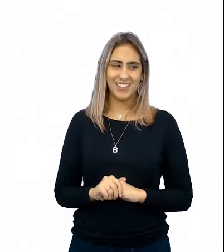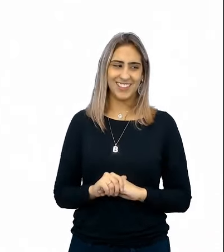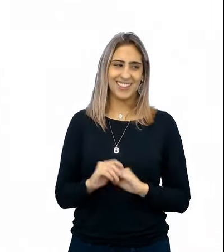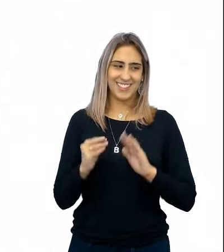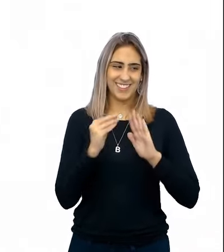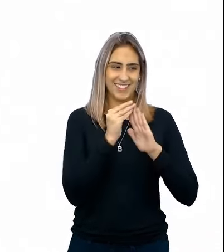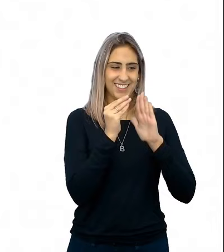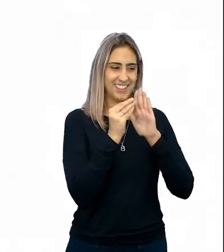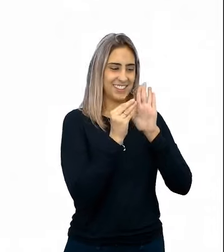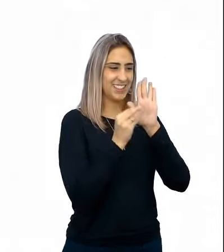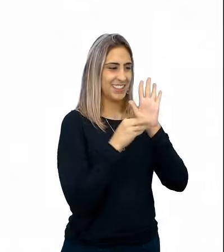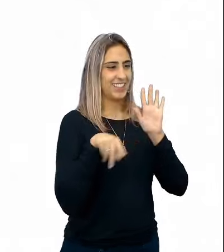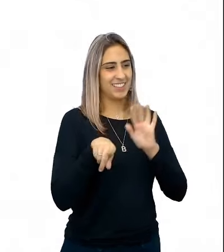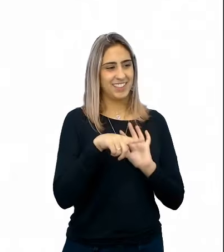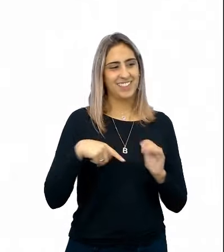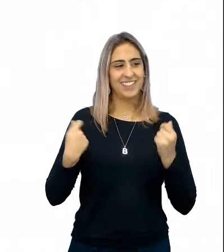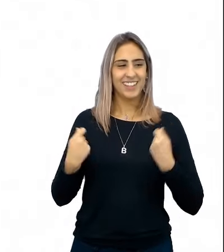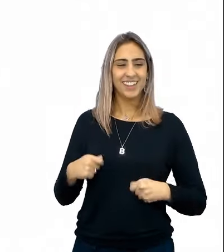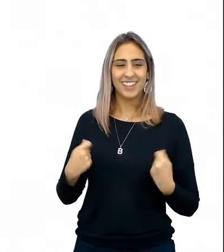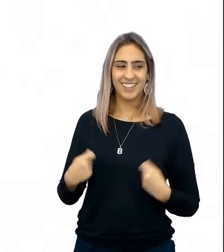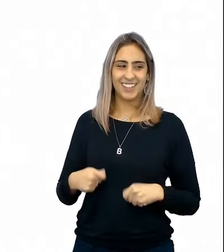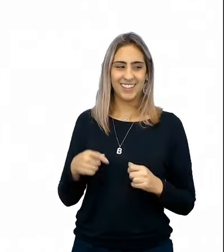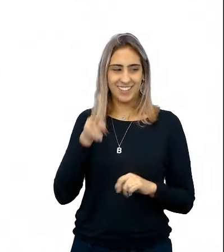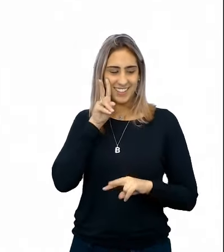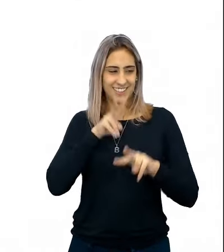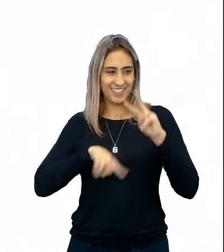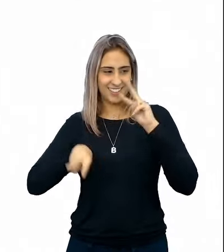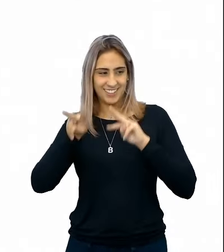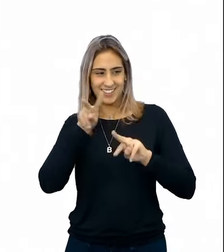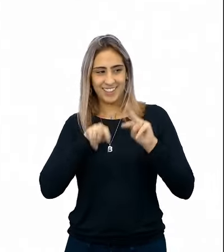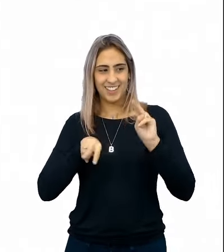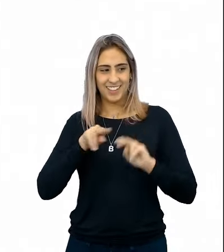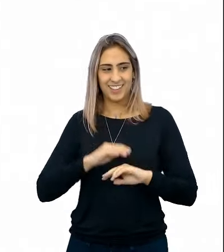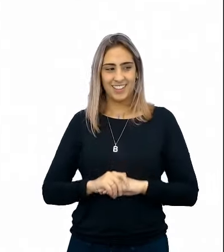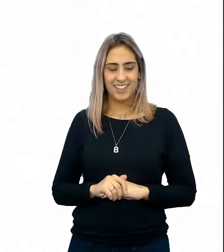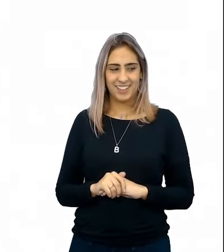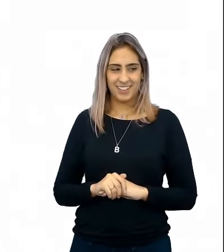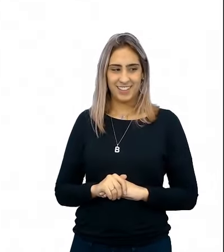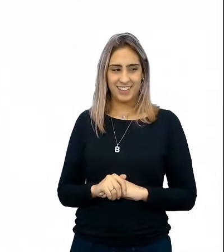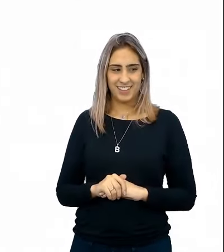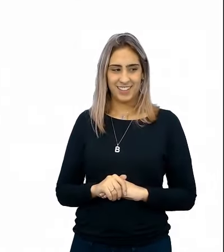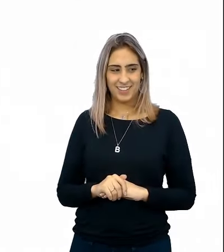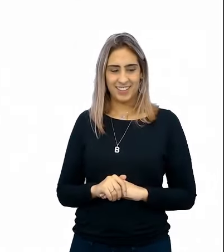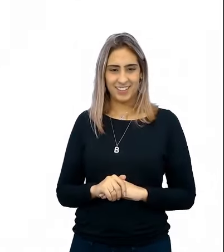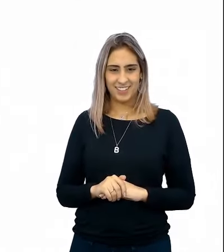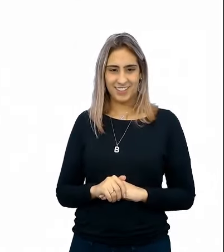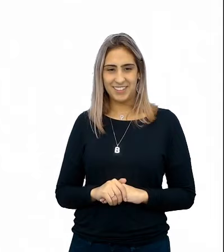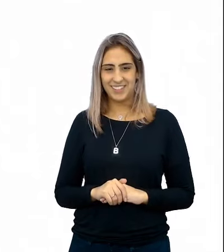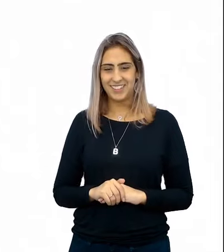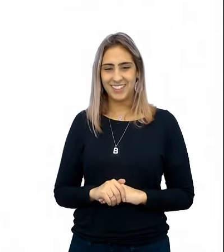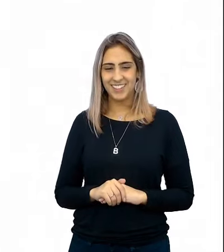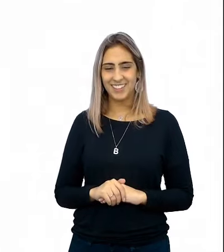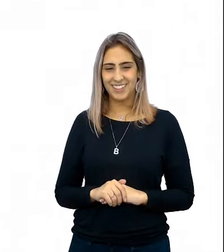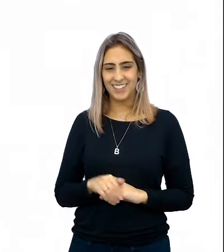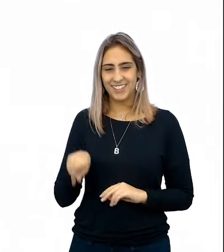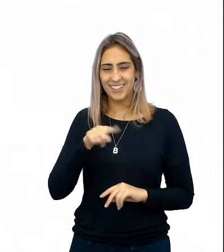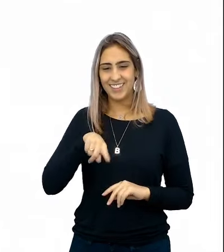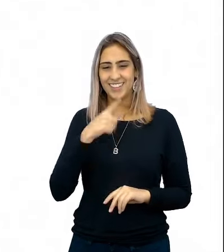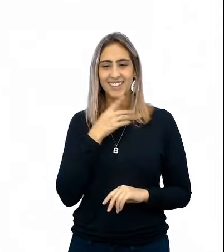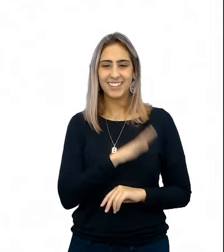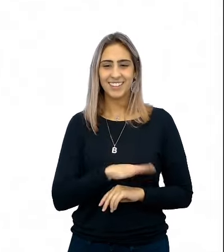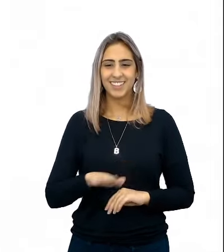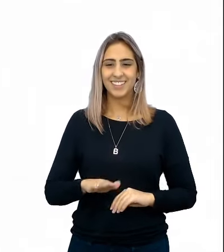Mais o que? Eles precisam observar que no eixo horizontal há os nomes das